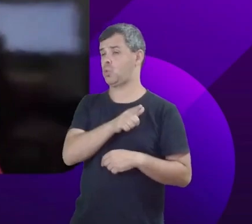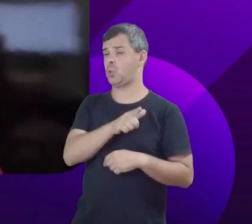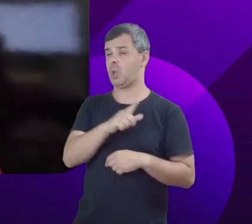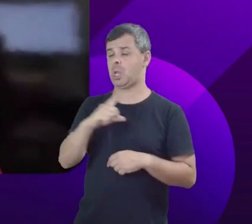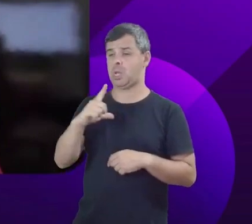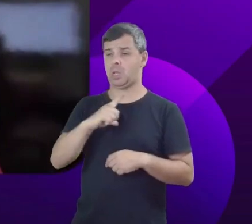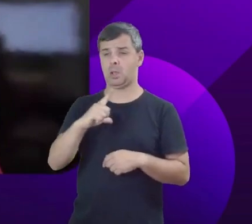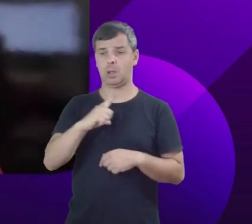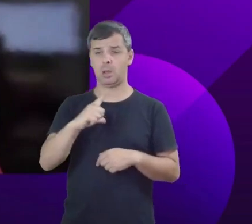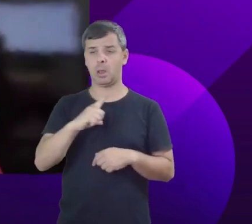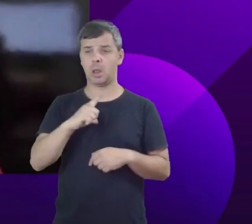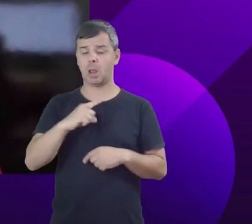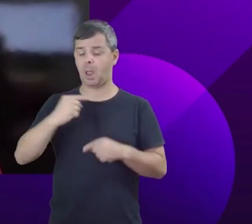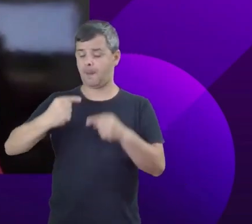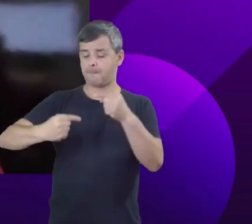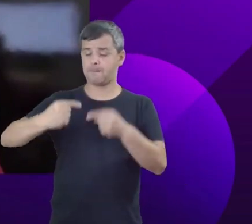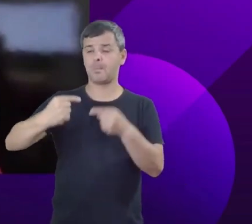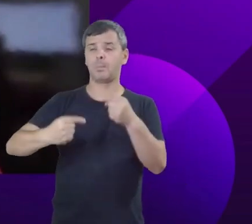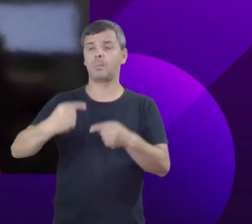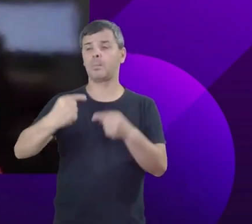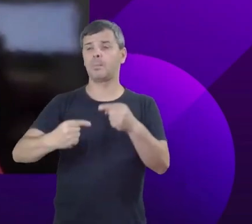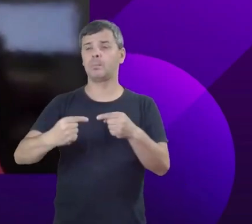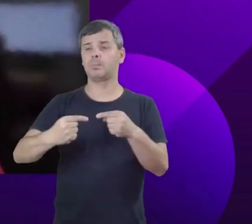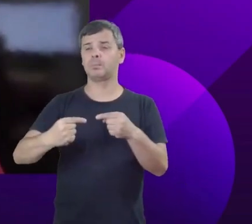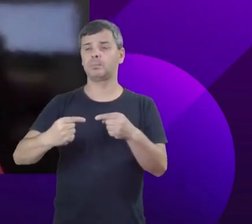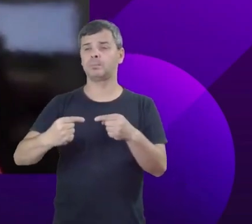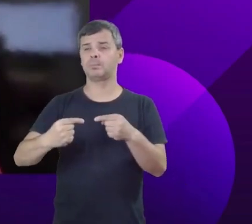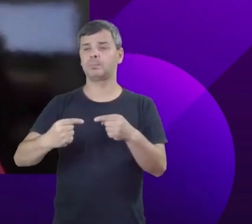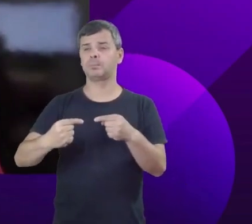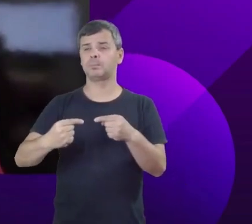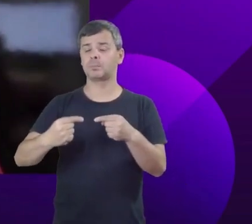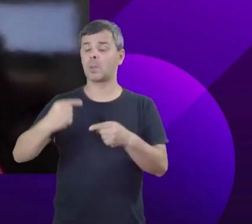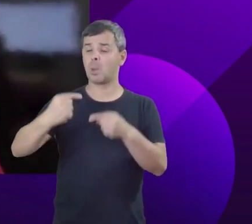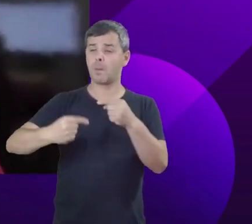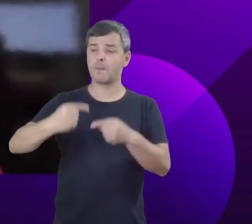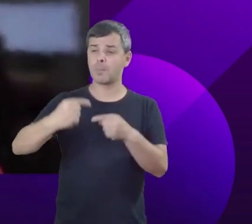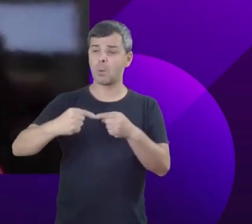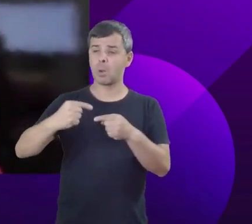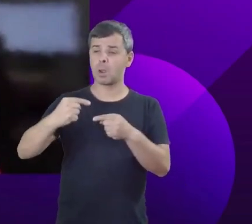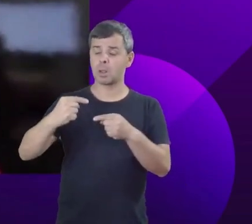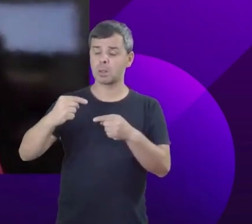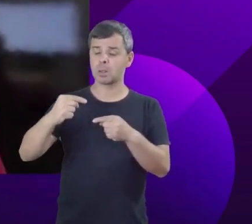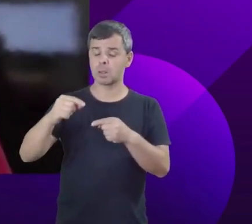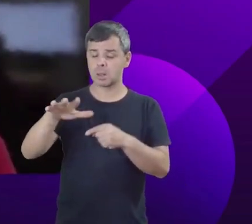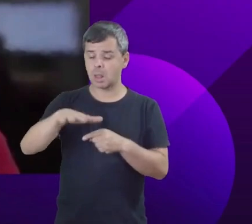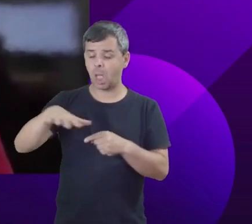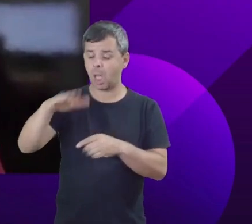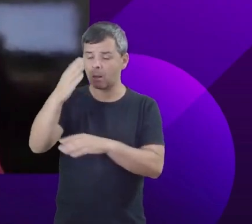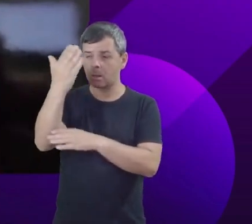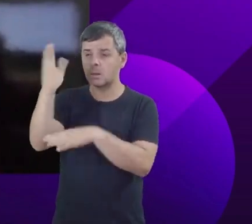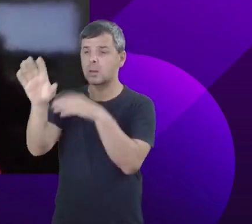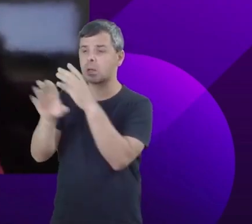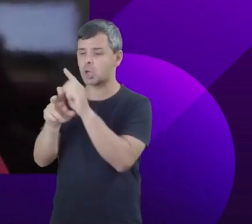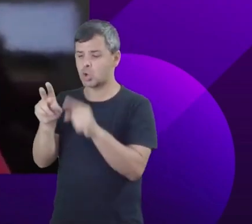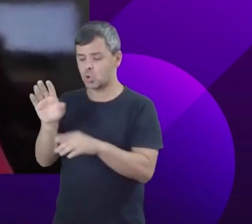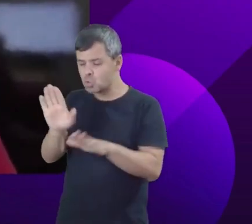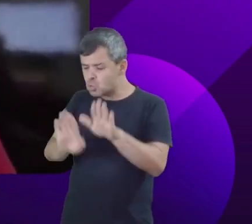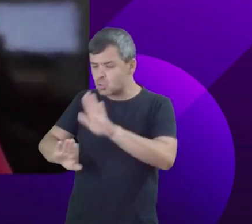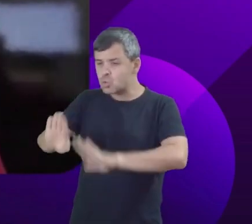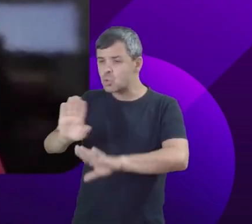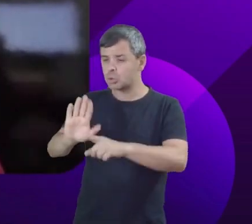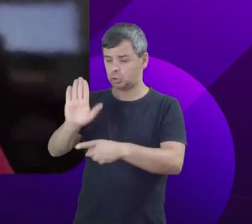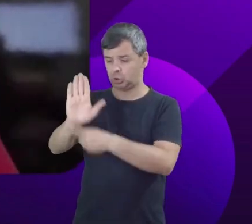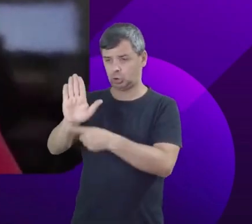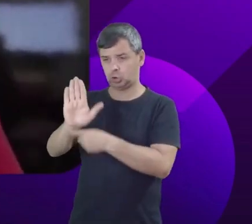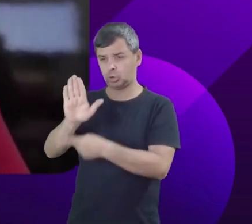ter uma política uma política ambiental, né, que preserve e que ajude